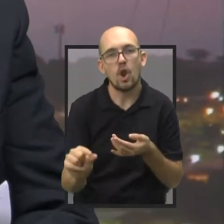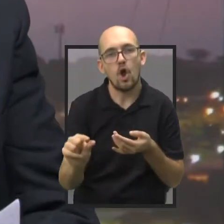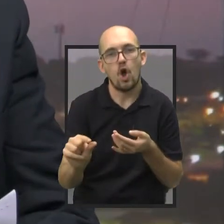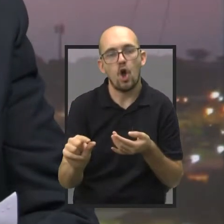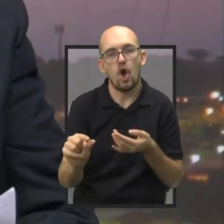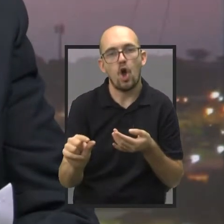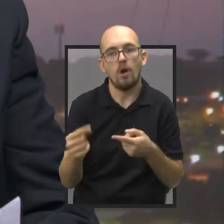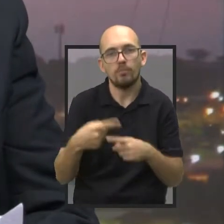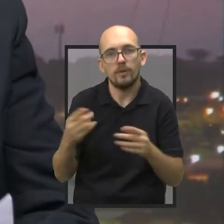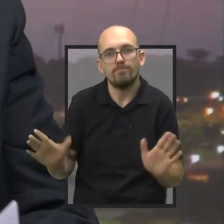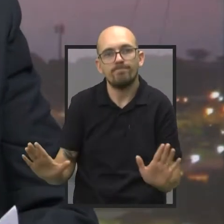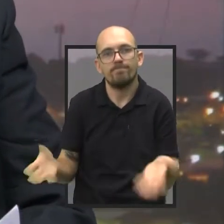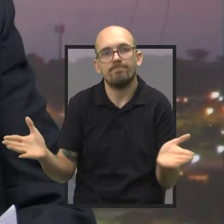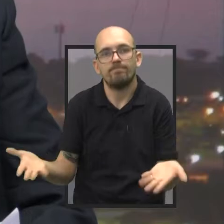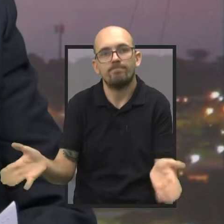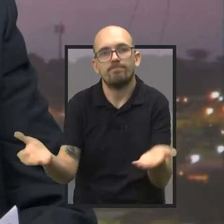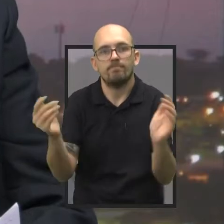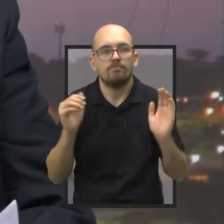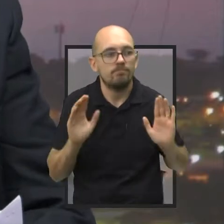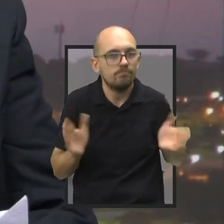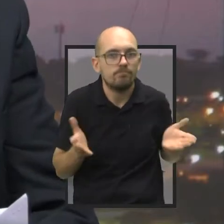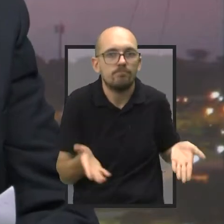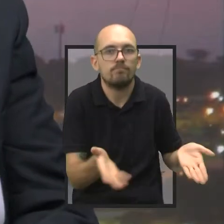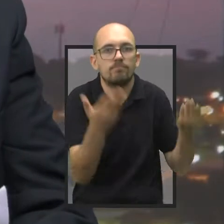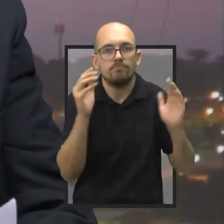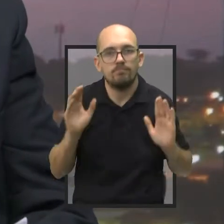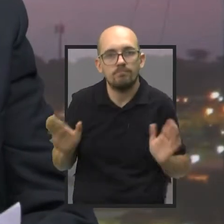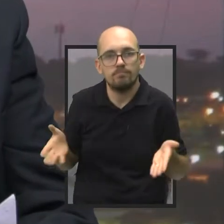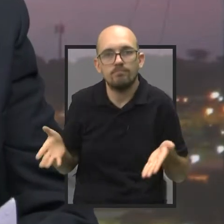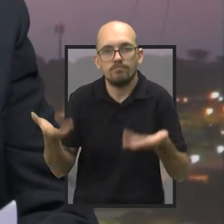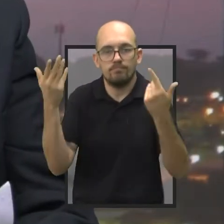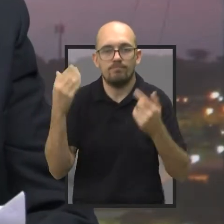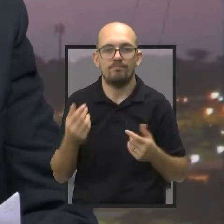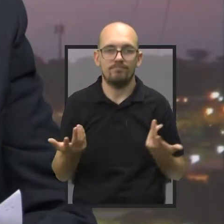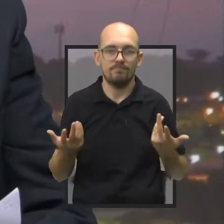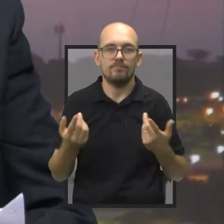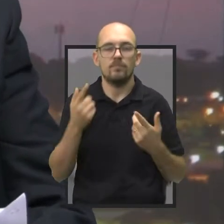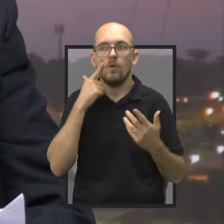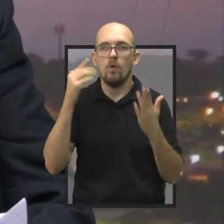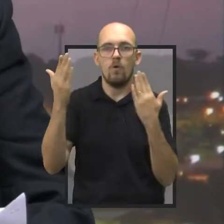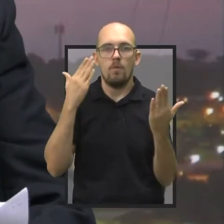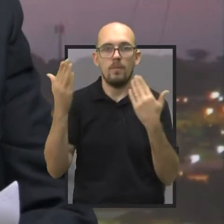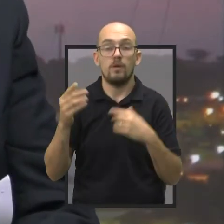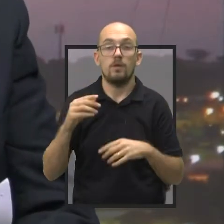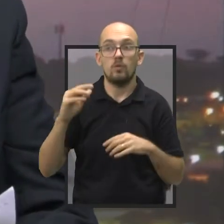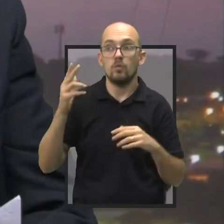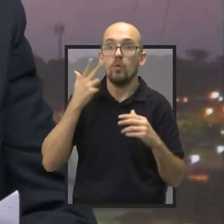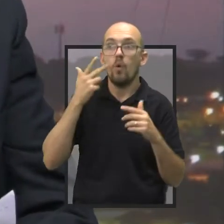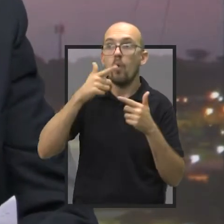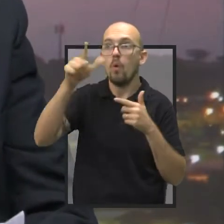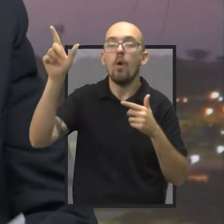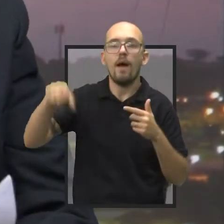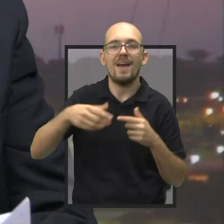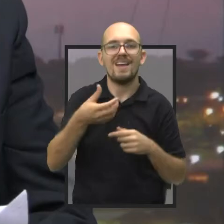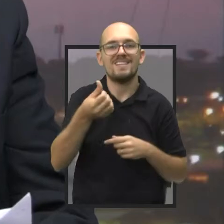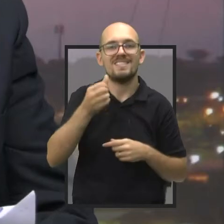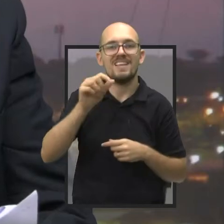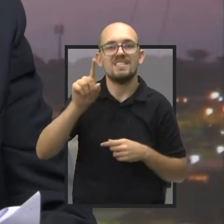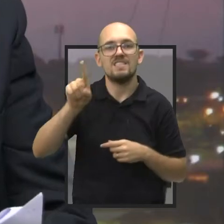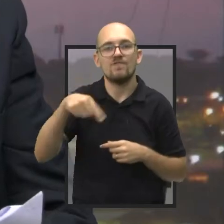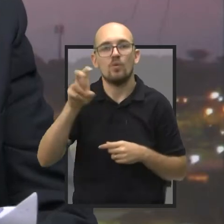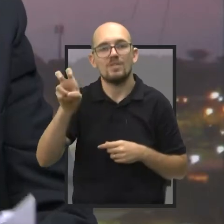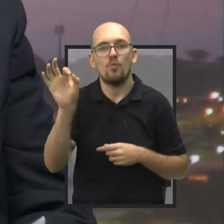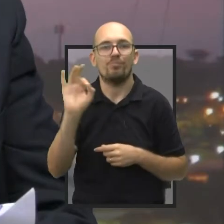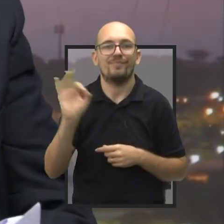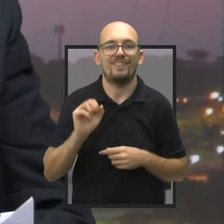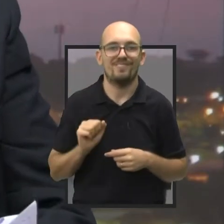familiar, são utilizados uns juros maiores que este, que estipula 6,5% ao ano. E esses